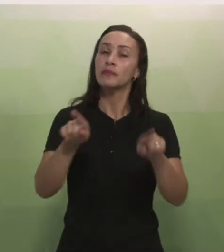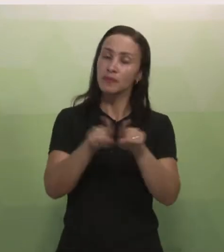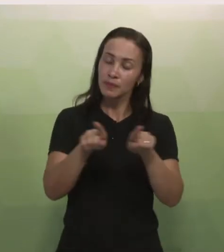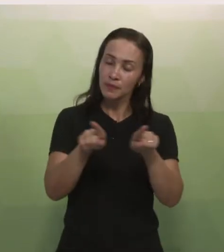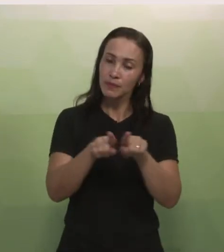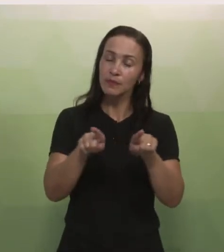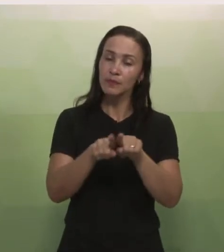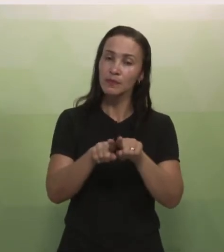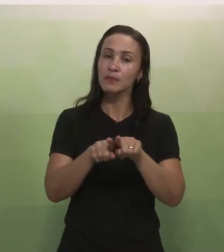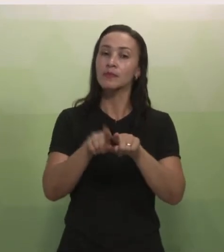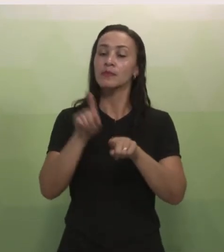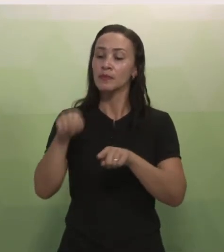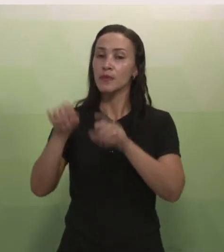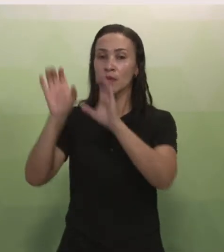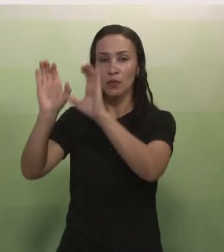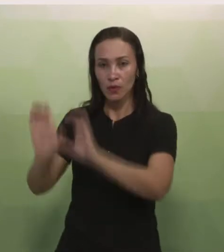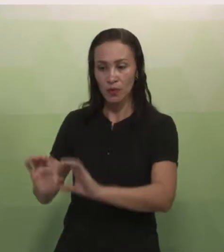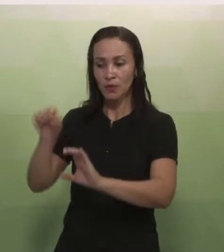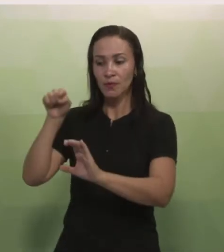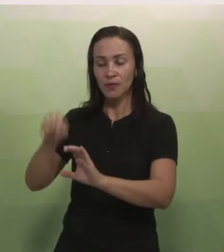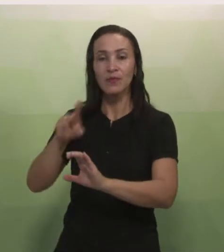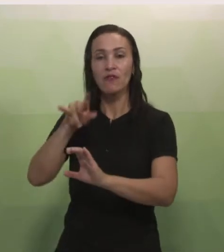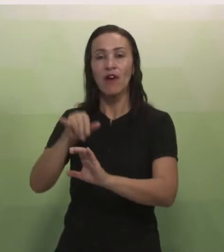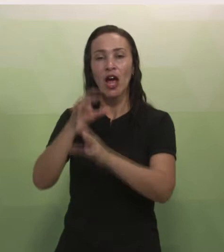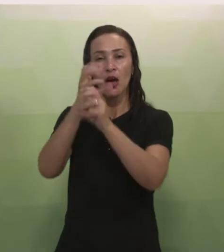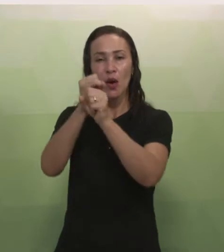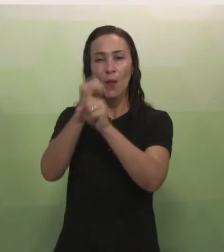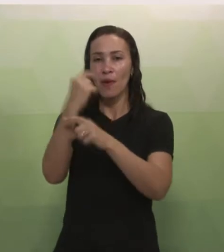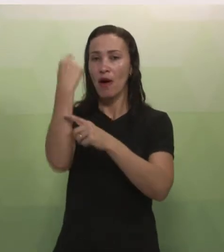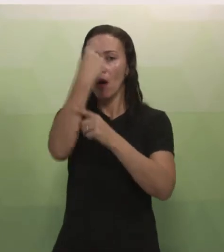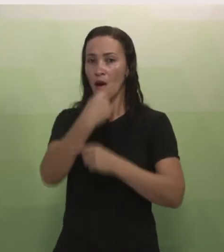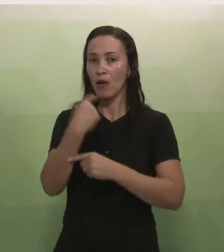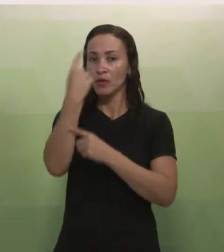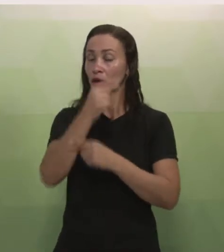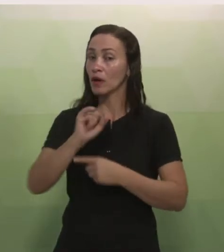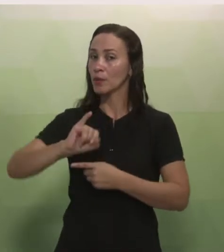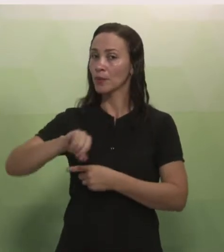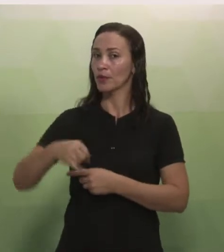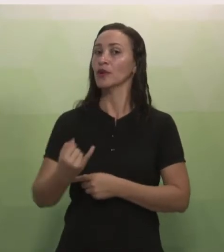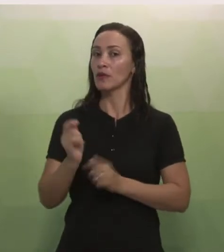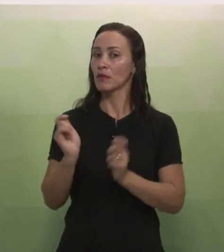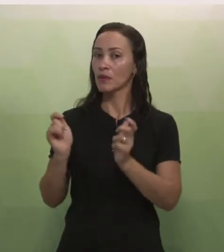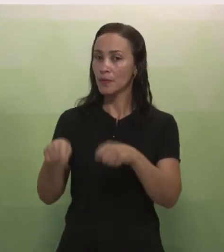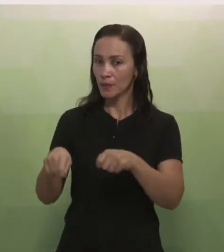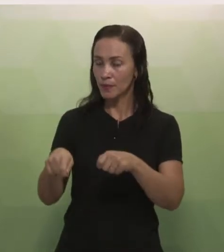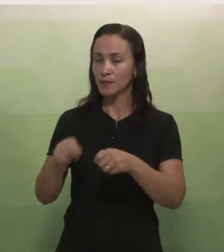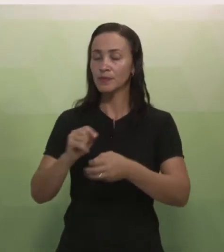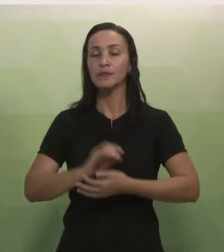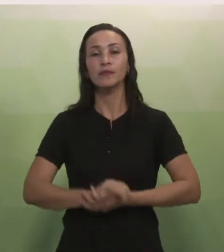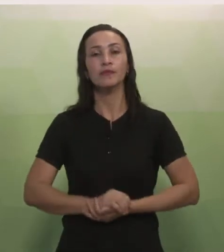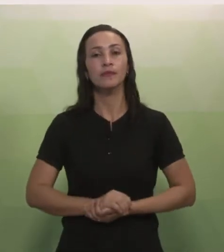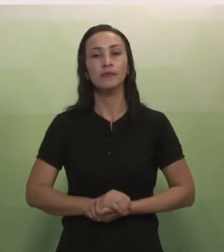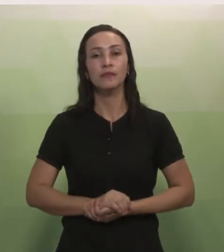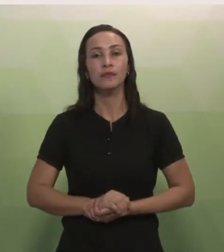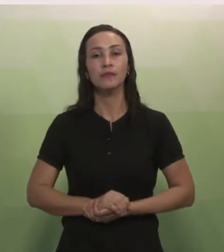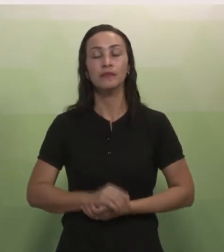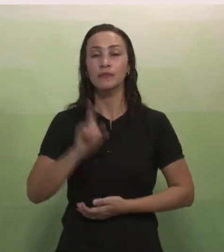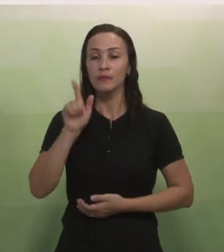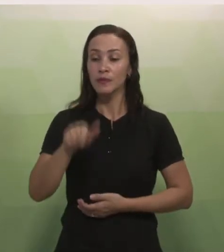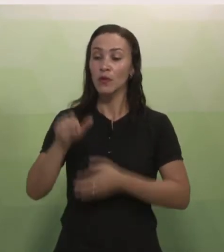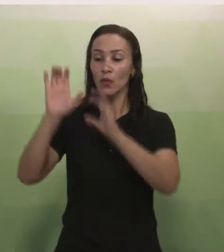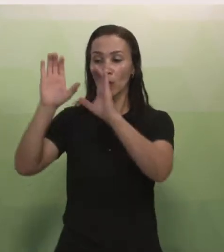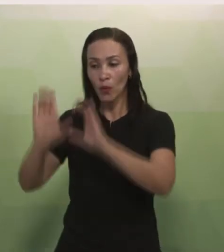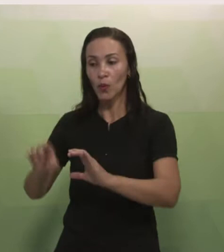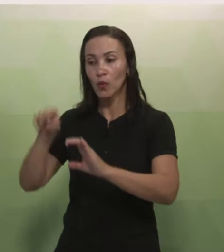como atribuir, né, a respectiva carga horária a ser aproveitada, o que será validado